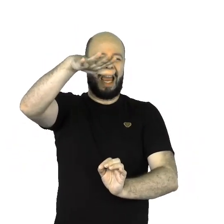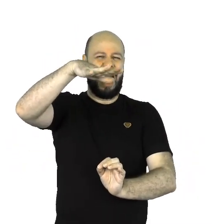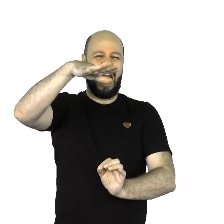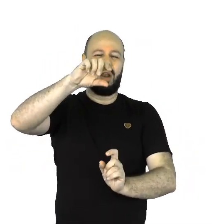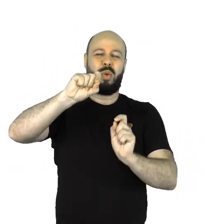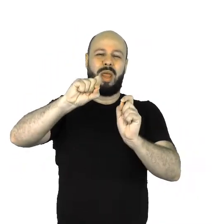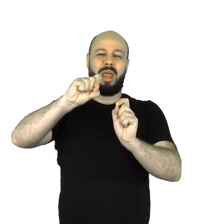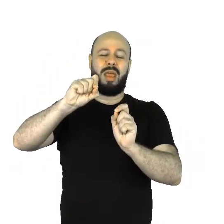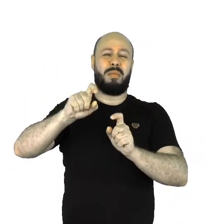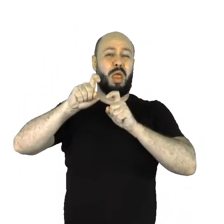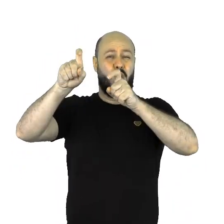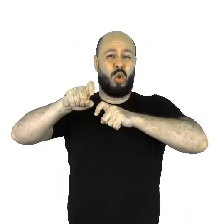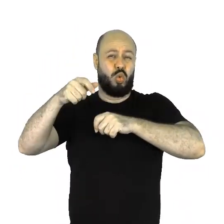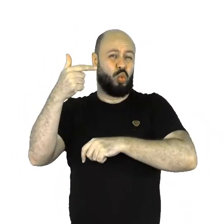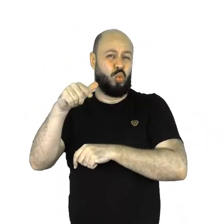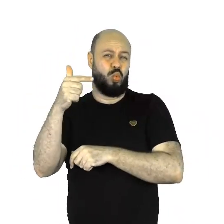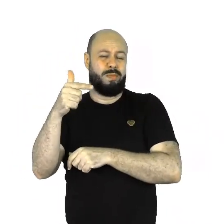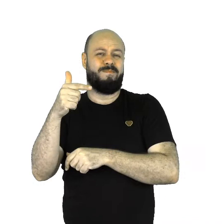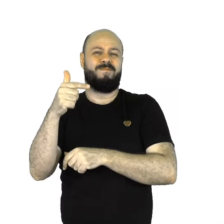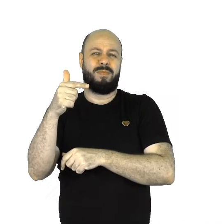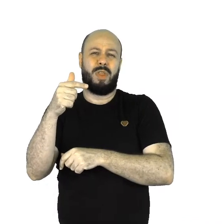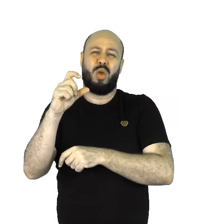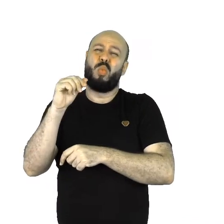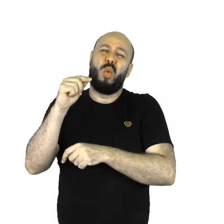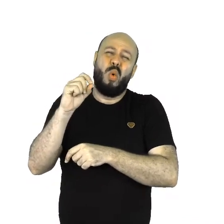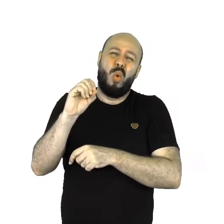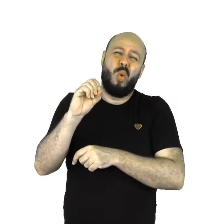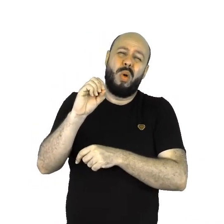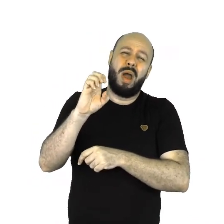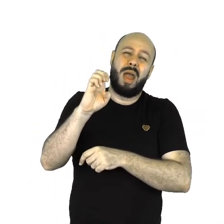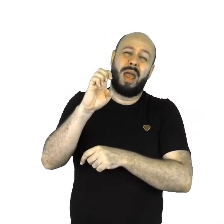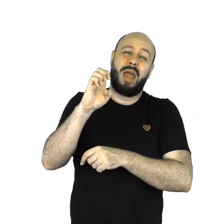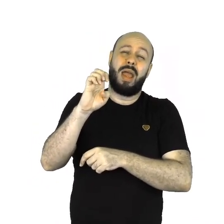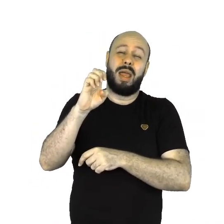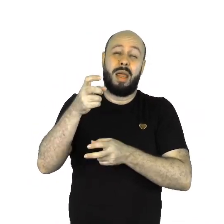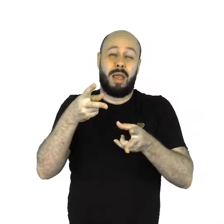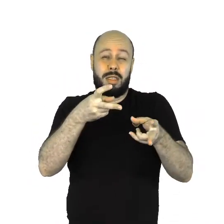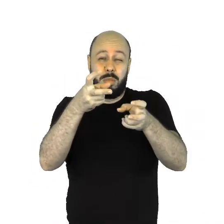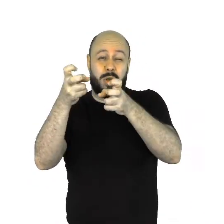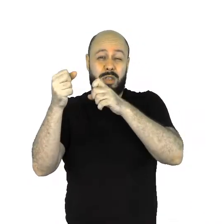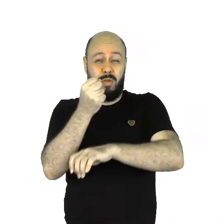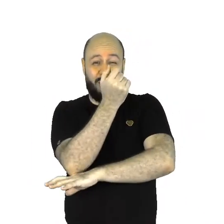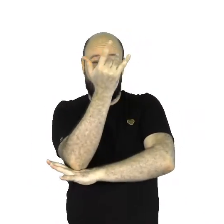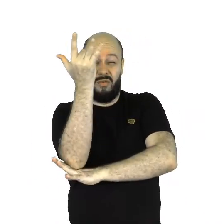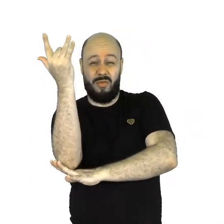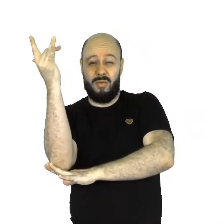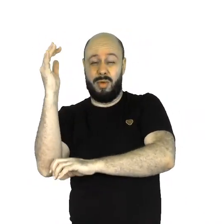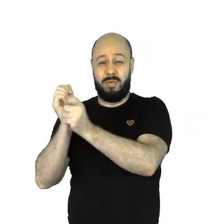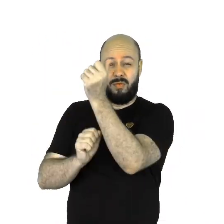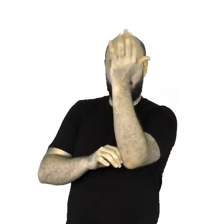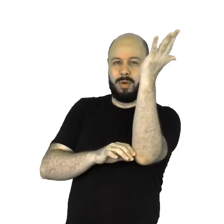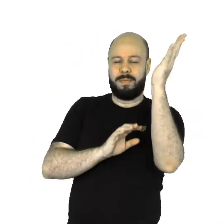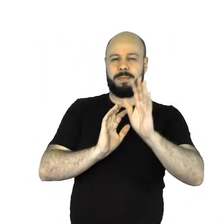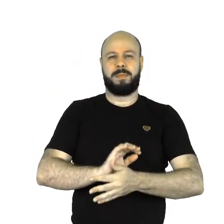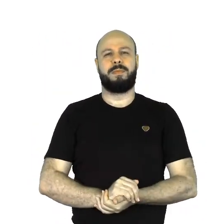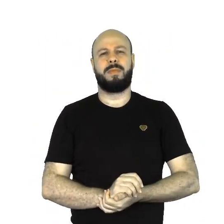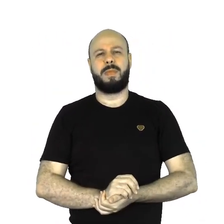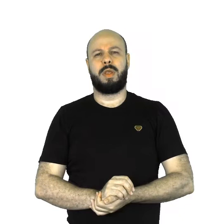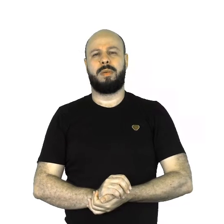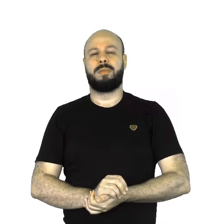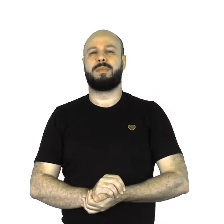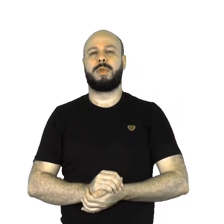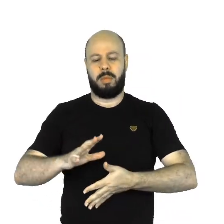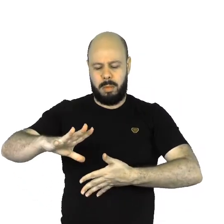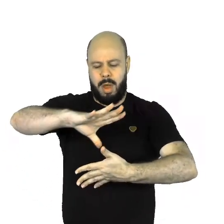sem agricultura ou área de exploração florestal. Continuando a análise do